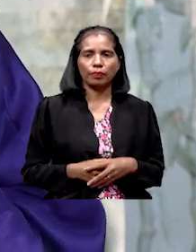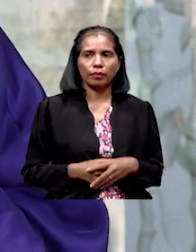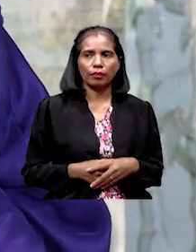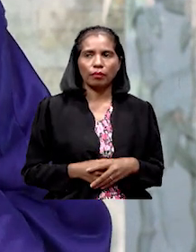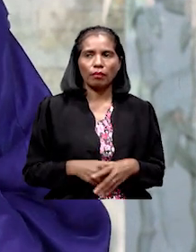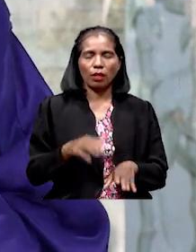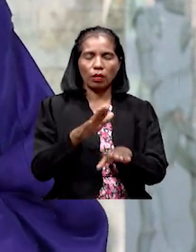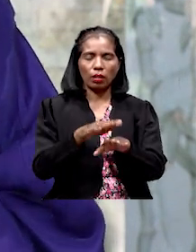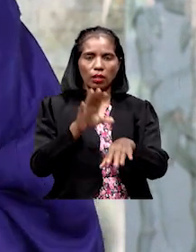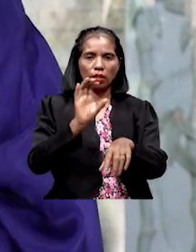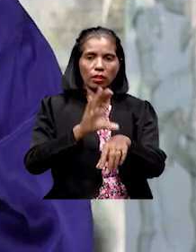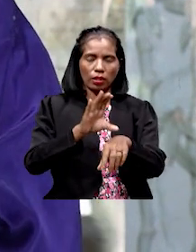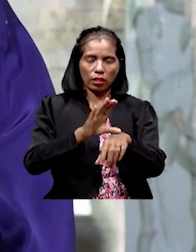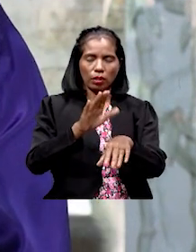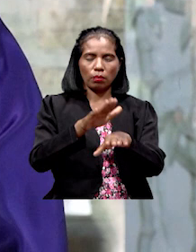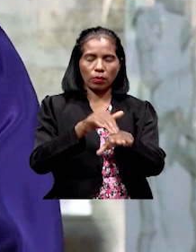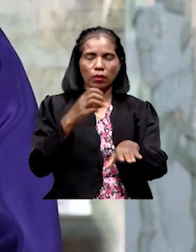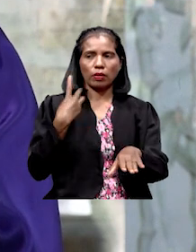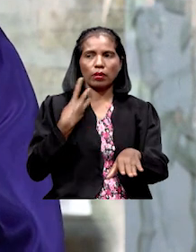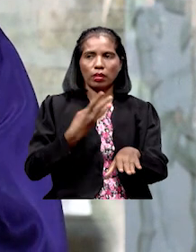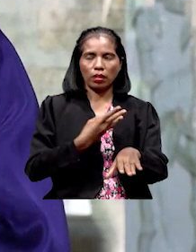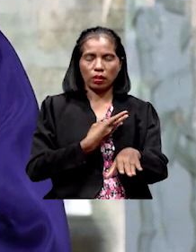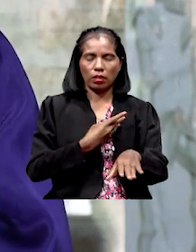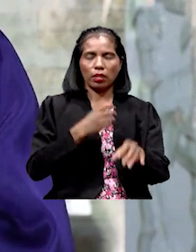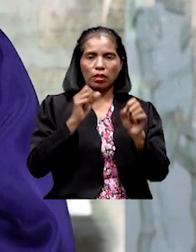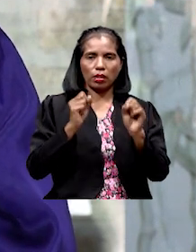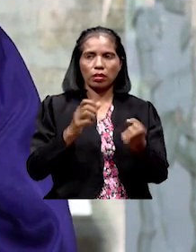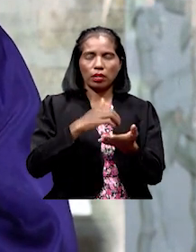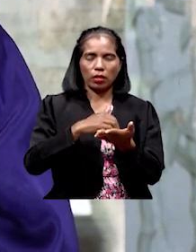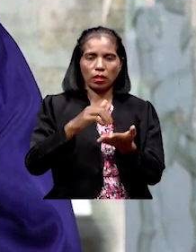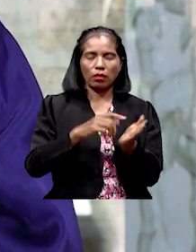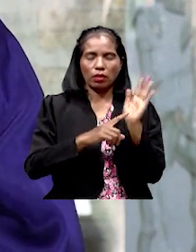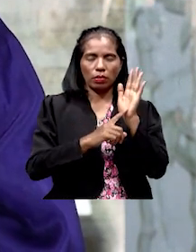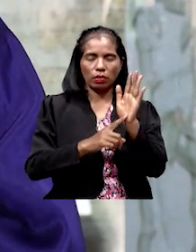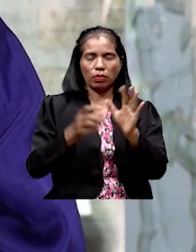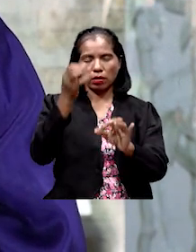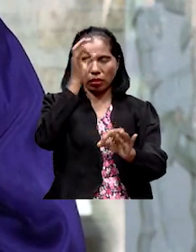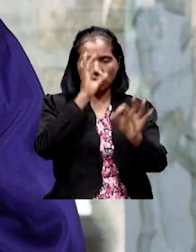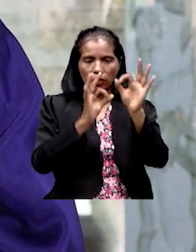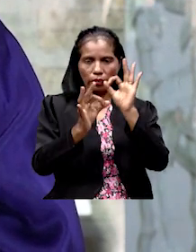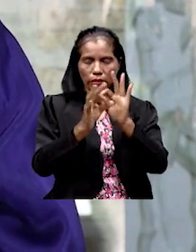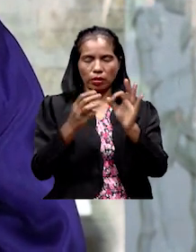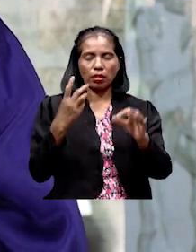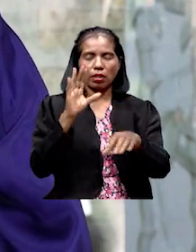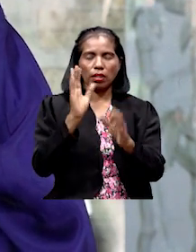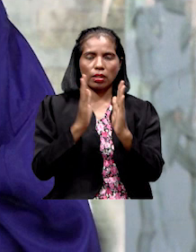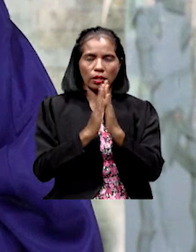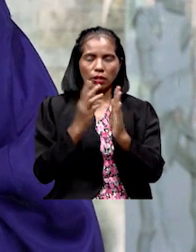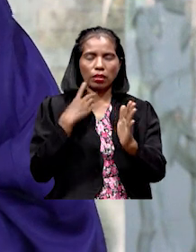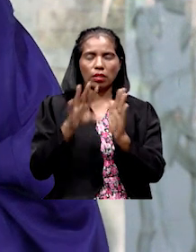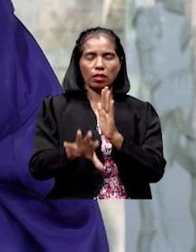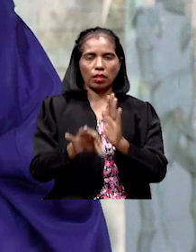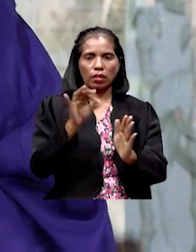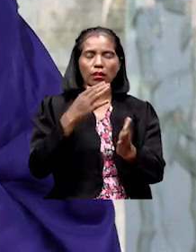bolo ita, atu pratica ita ne via di sorasau, orasau di simu ita hetan via di